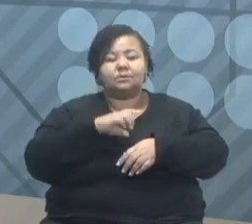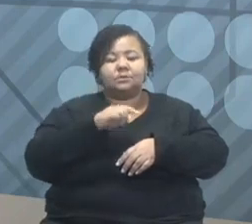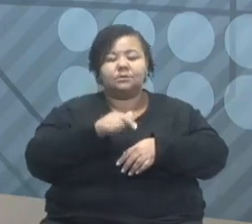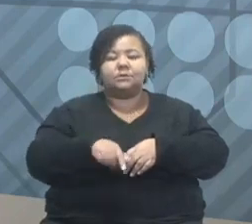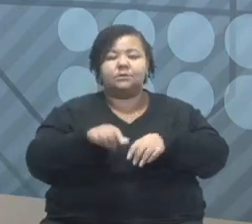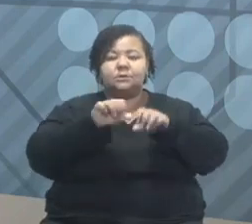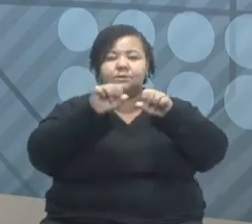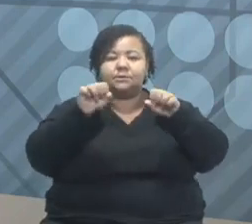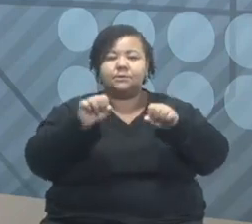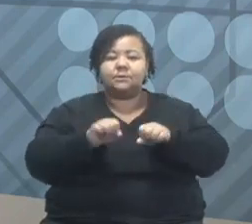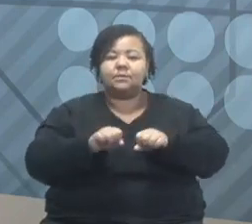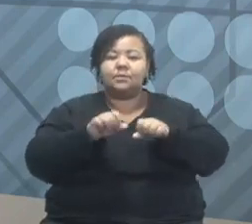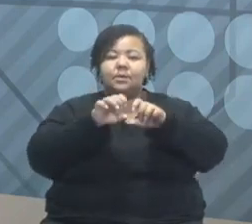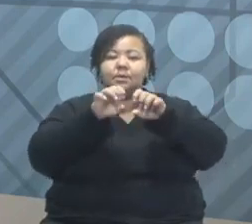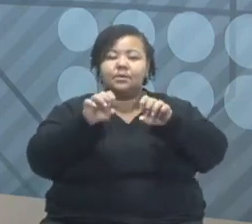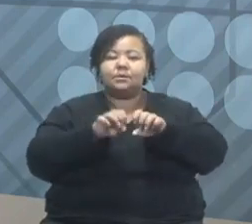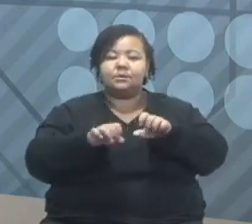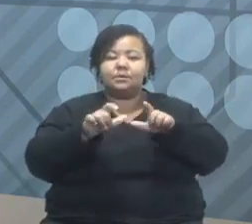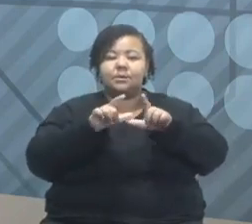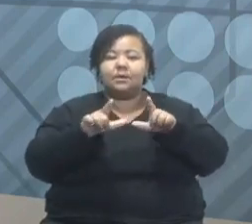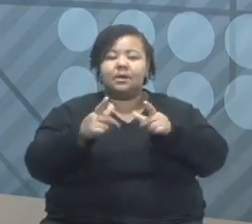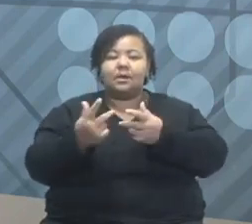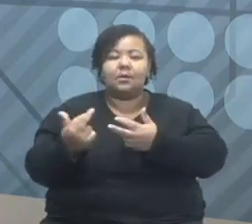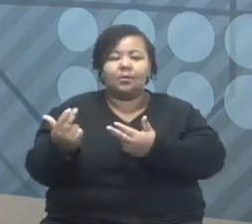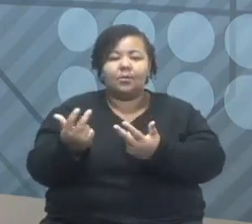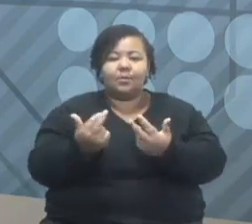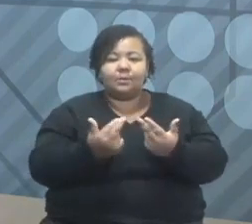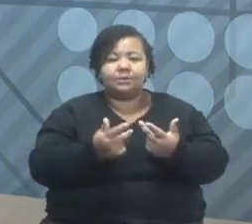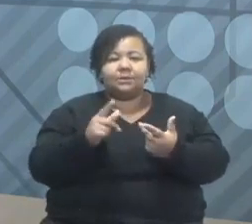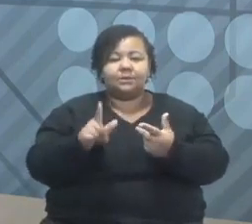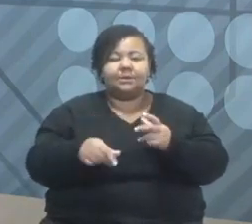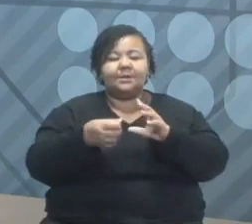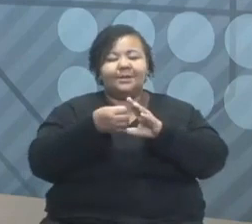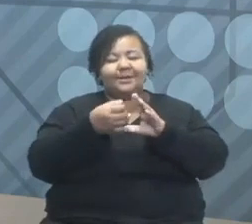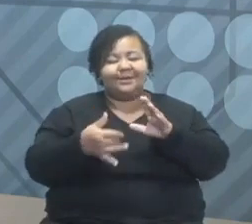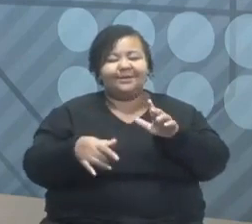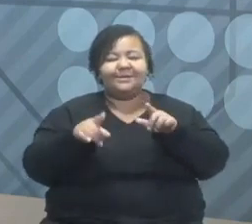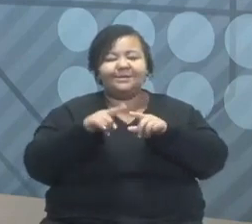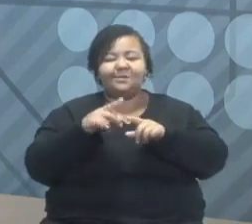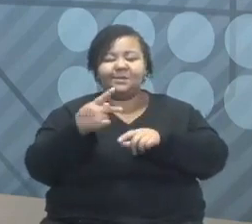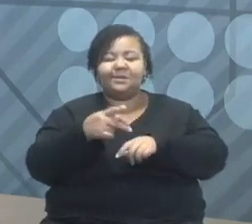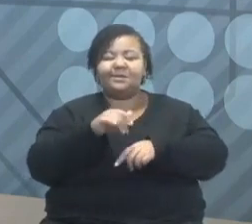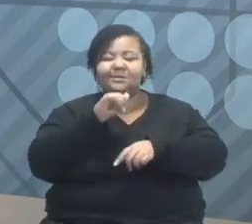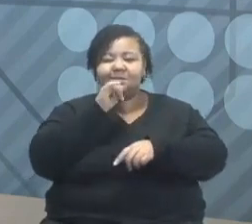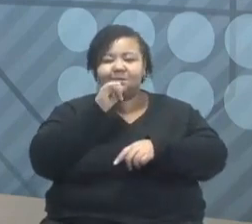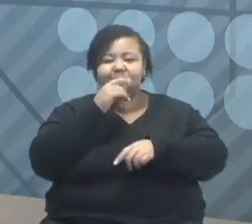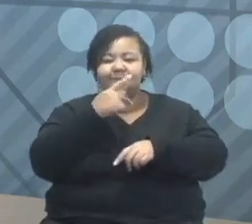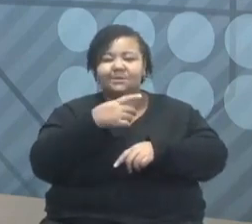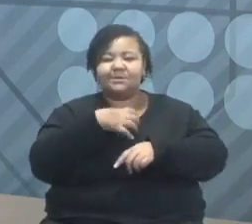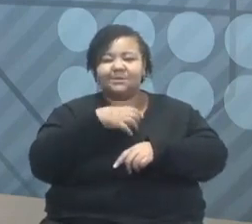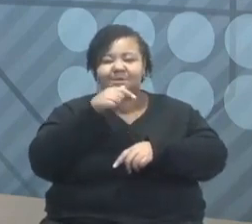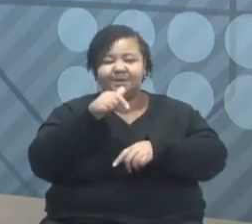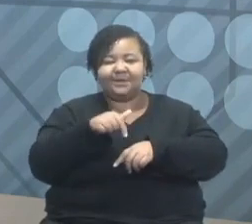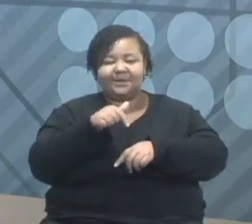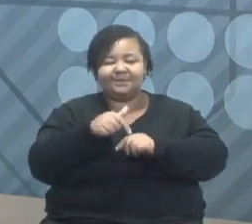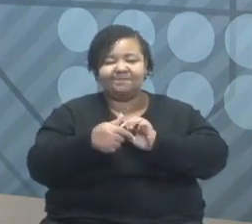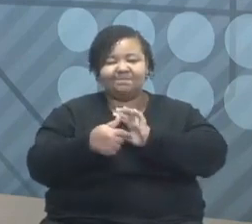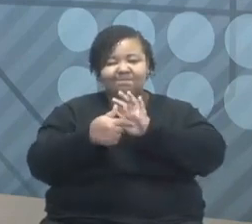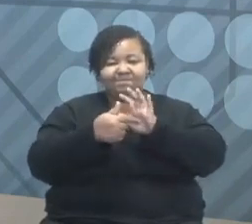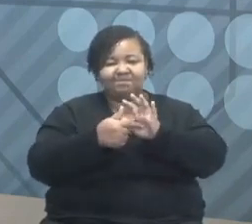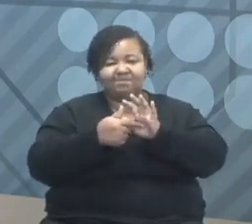sistema de equações lineares homogêneo. Então, é uma característica também nesse caso, nessa situação aqui